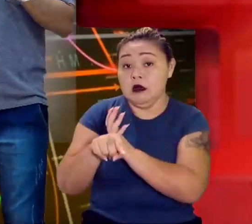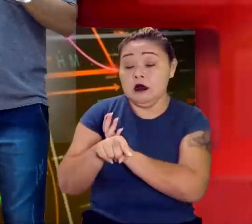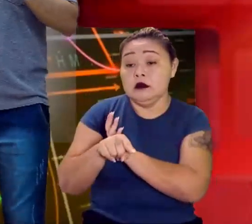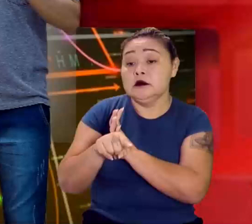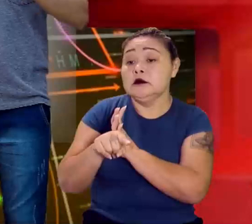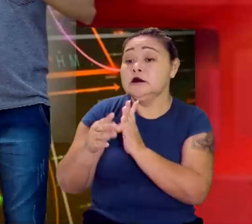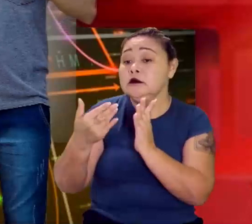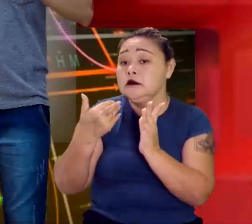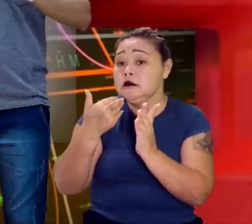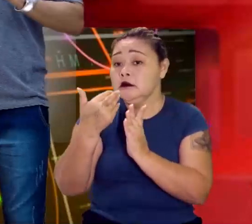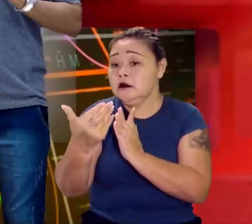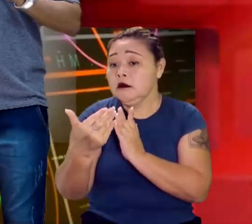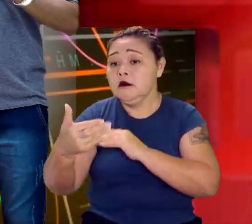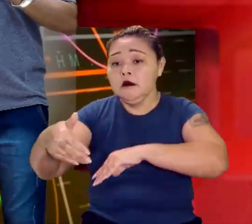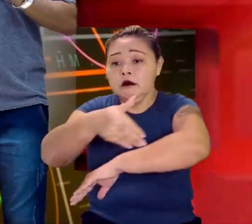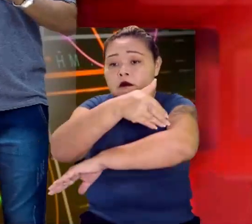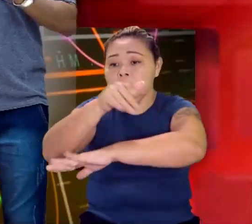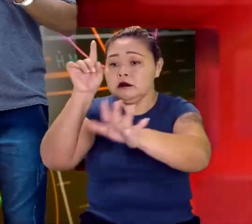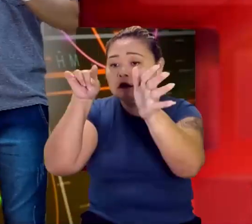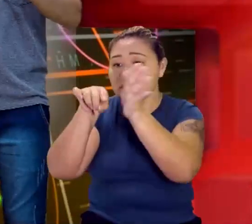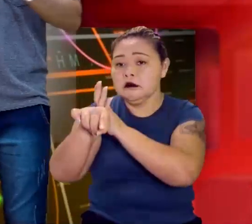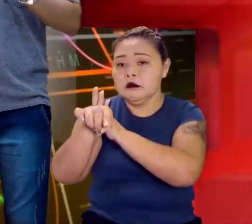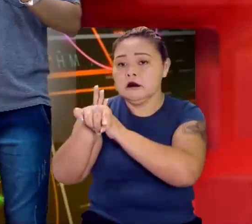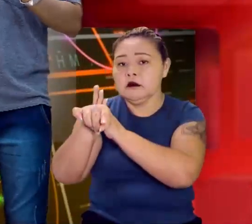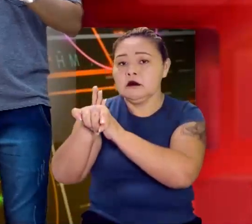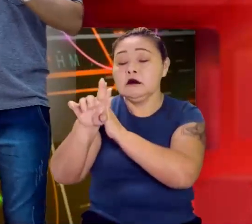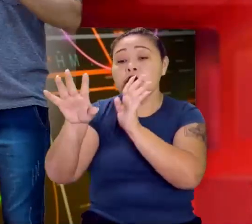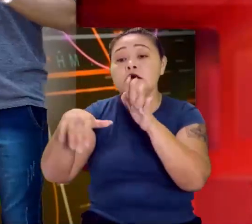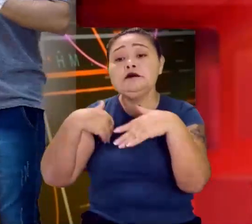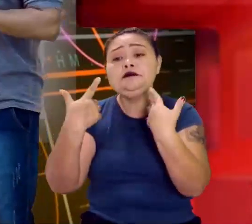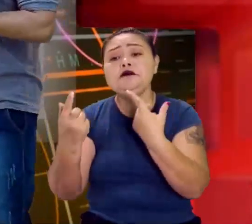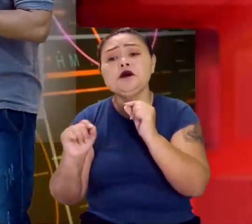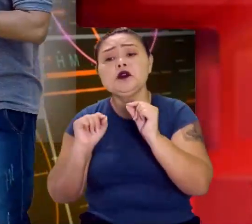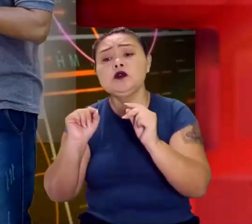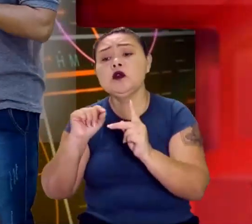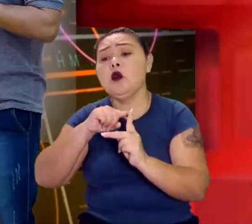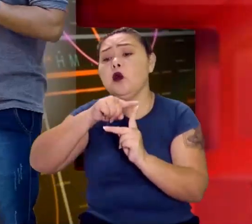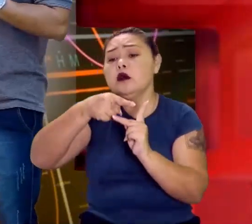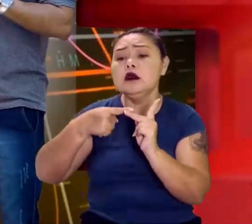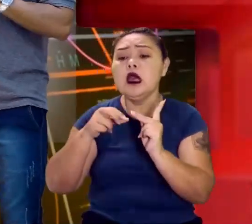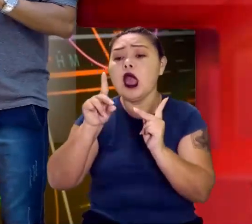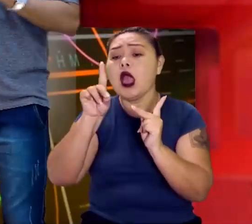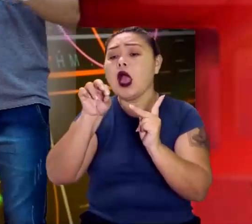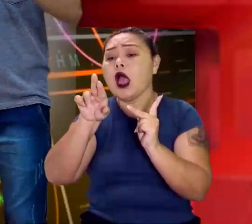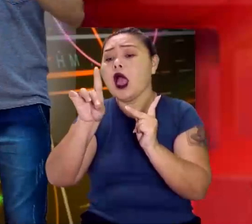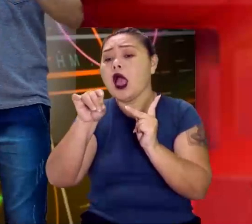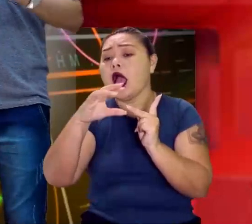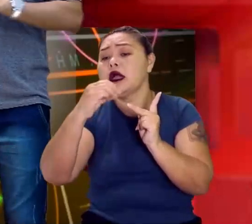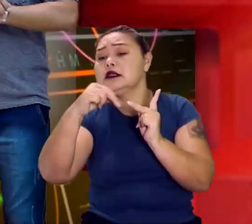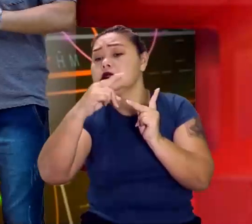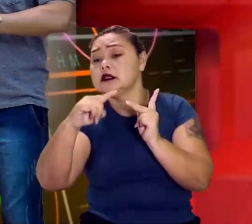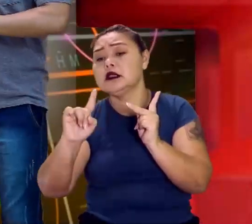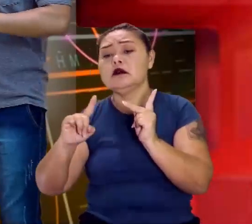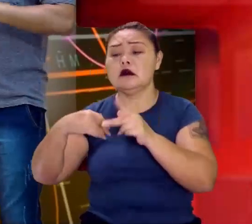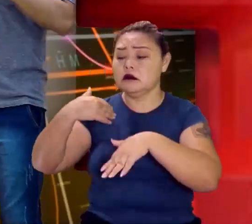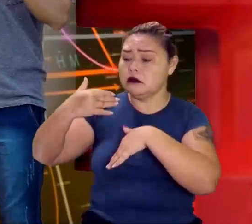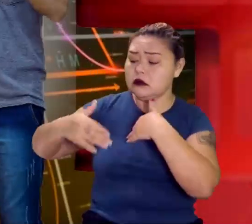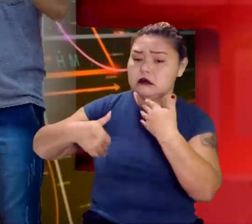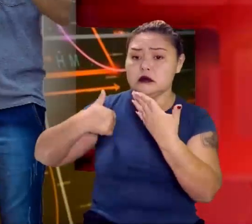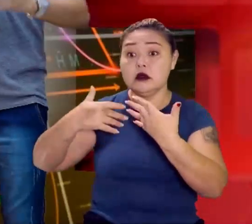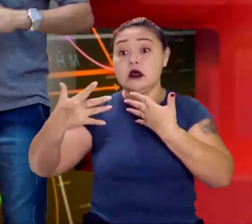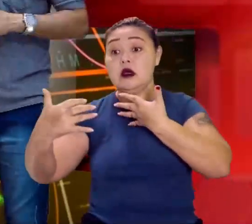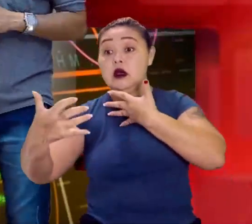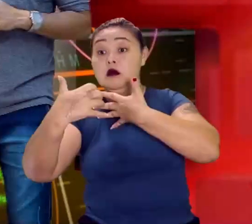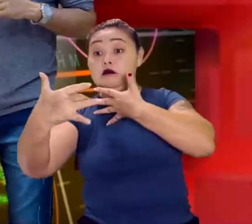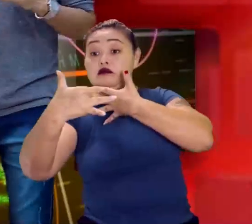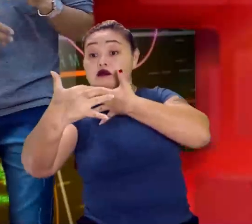Se nós chegássemos na rua para perguntar e perguntássemos assim, o que é radiciação? Você lembra? Ah, não, radiciação é aquele processo de ficar